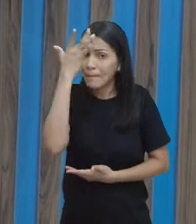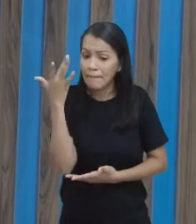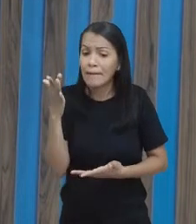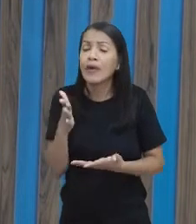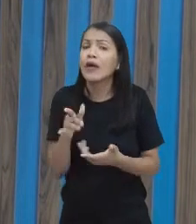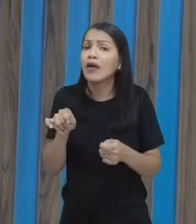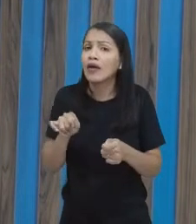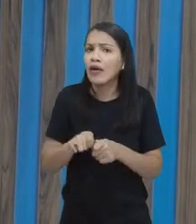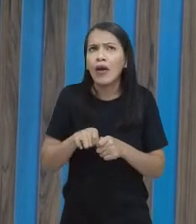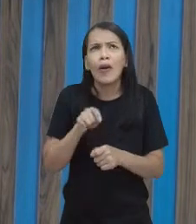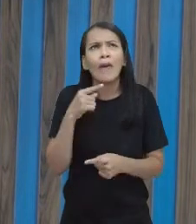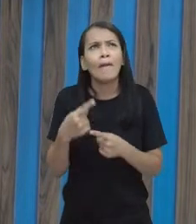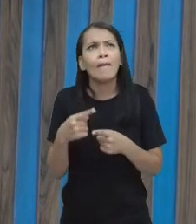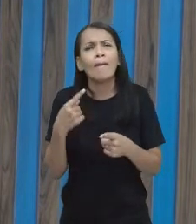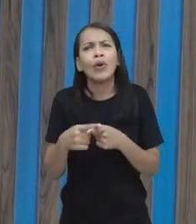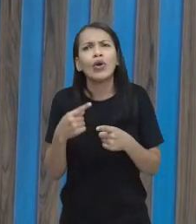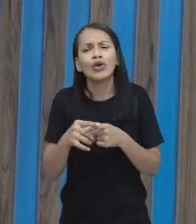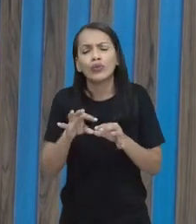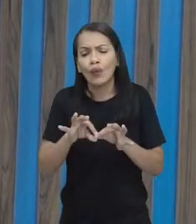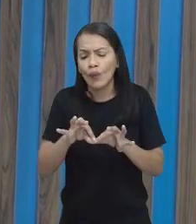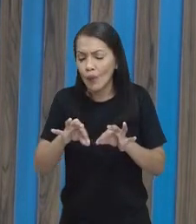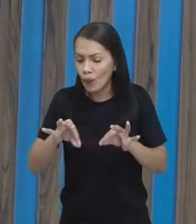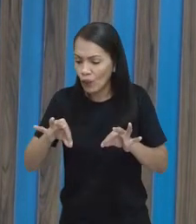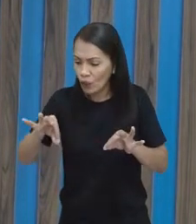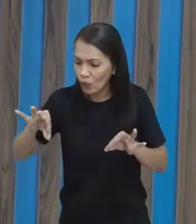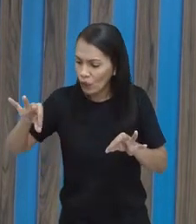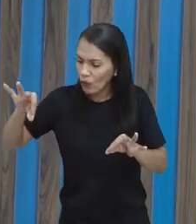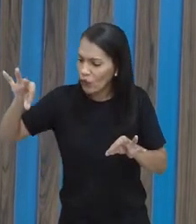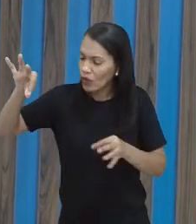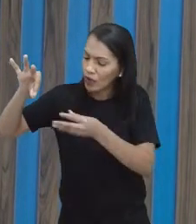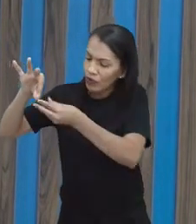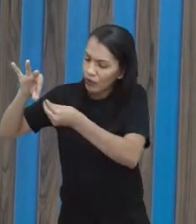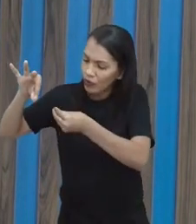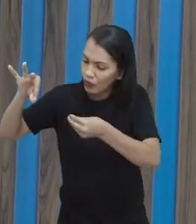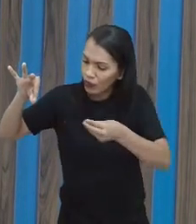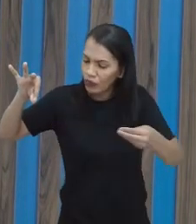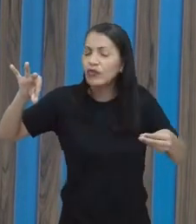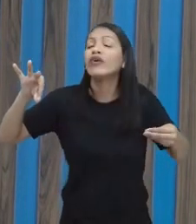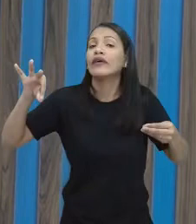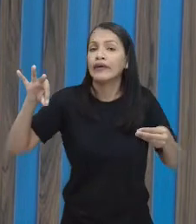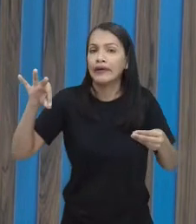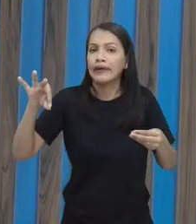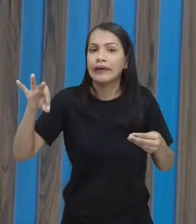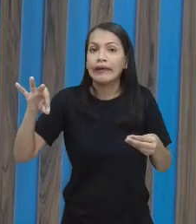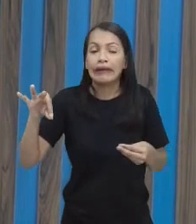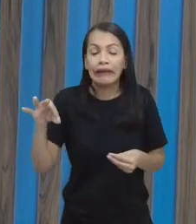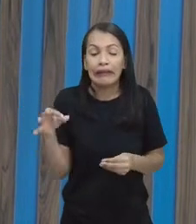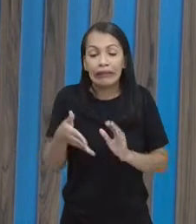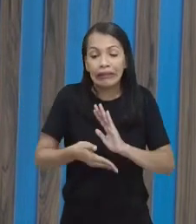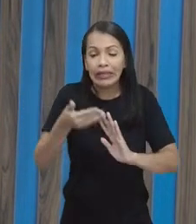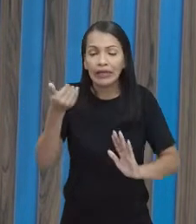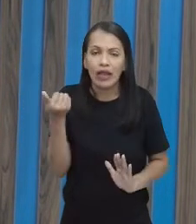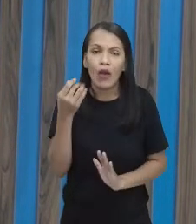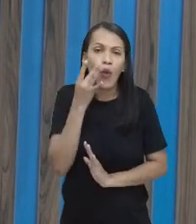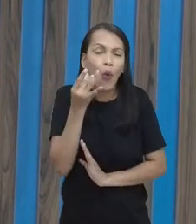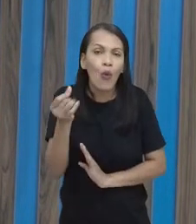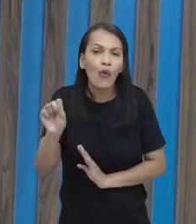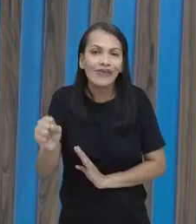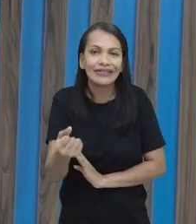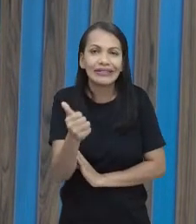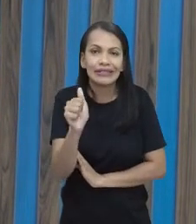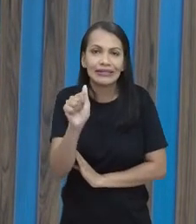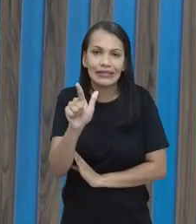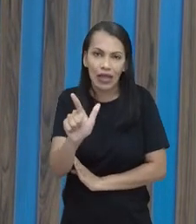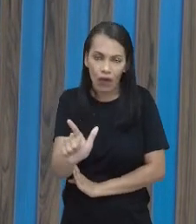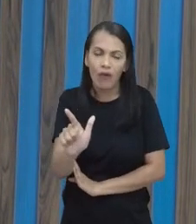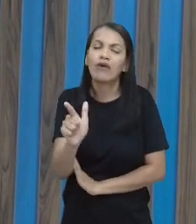que a gente não filtra, né? Sei lá, faz alguma coisa para tirar o sal da água. Gente, não é tão fácil. Existe já, né,